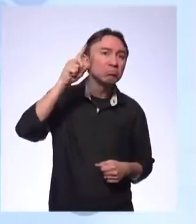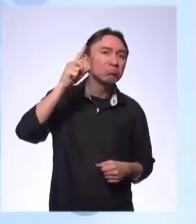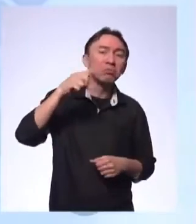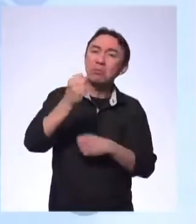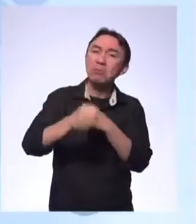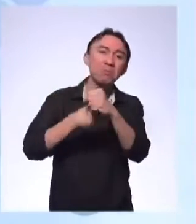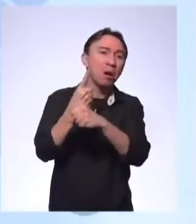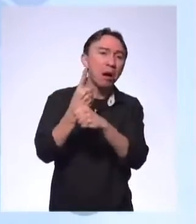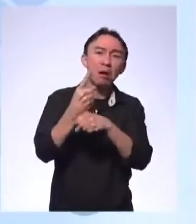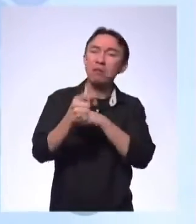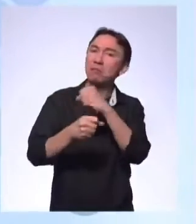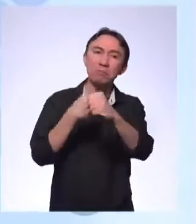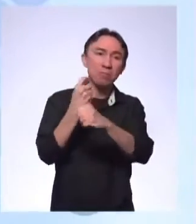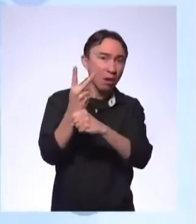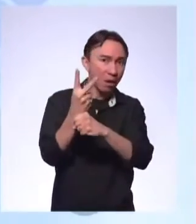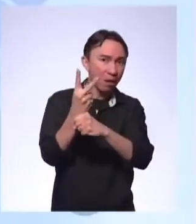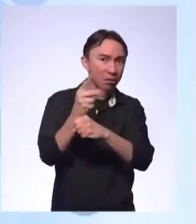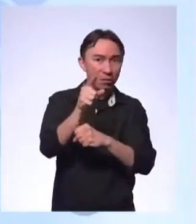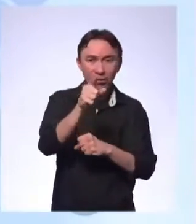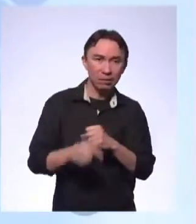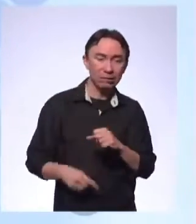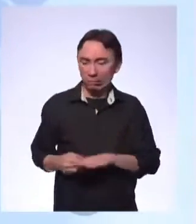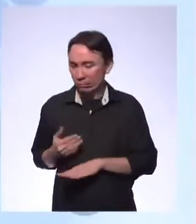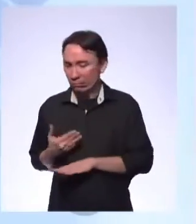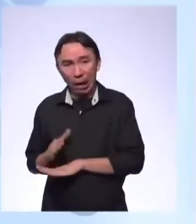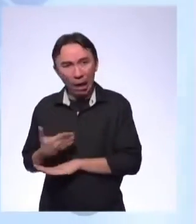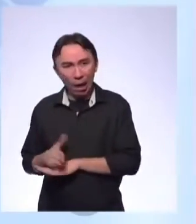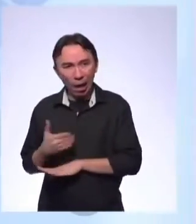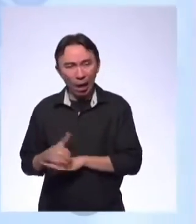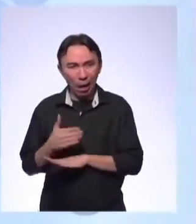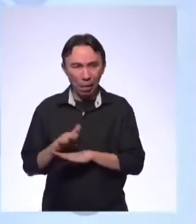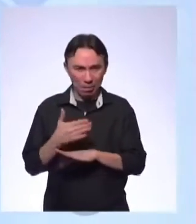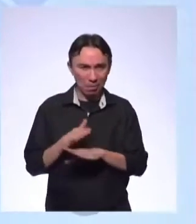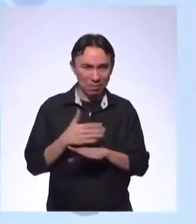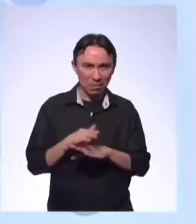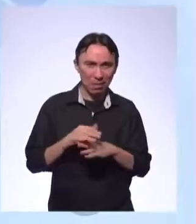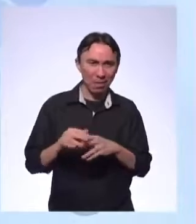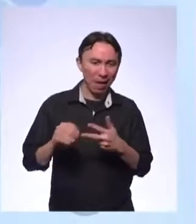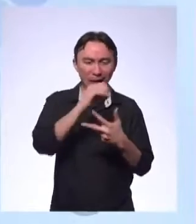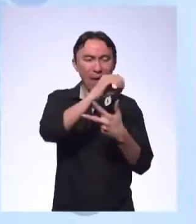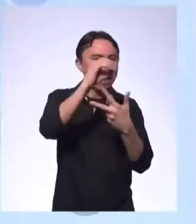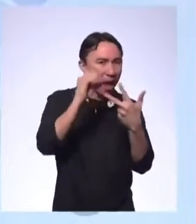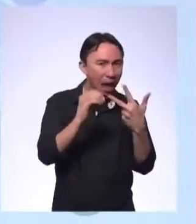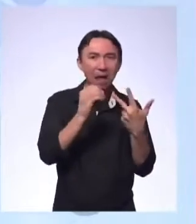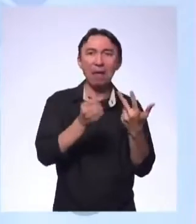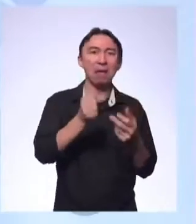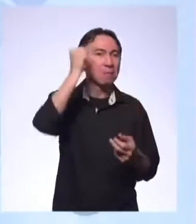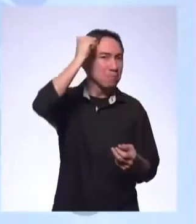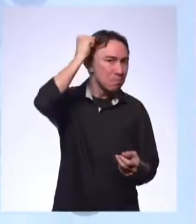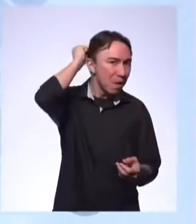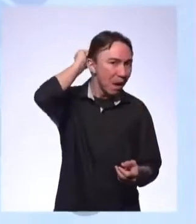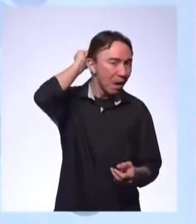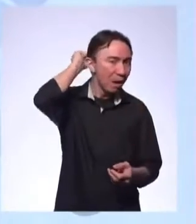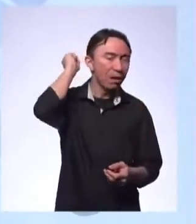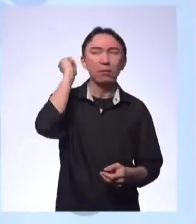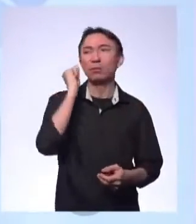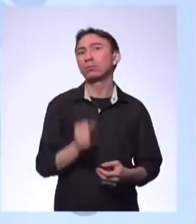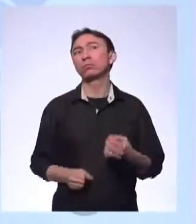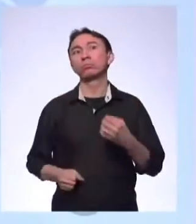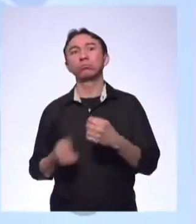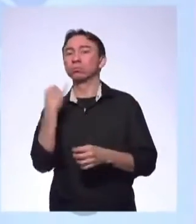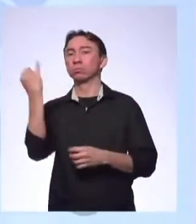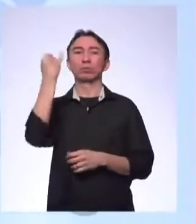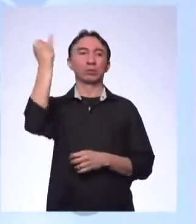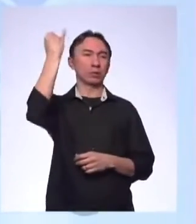Fuvest para o Enem para tudo isso vai valer muito para vocês tá bom daí lá nos cursinho só pessoal pega fica feio bem esses assuntos na